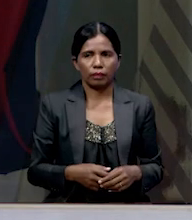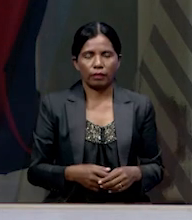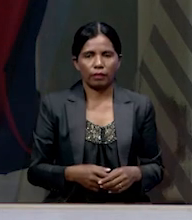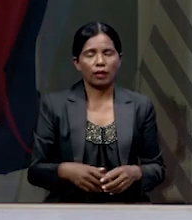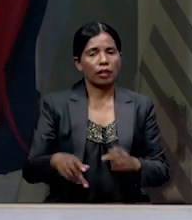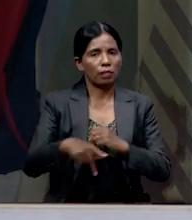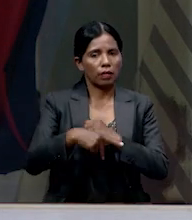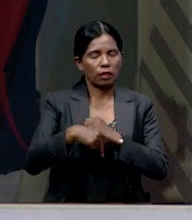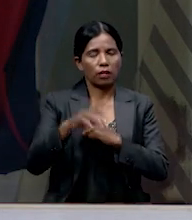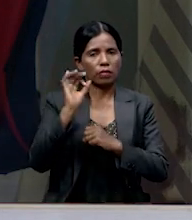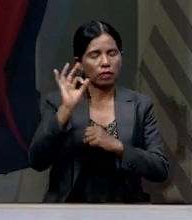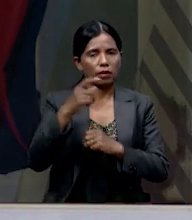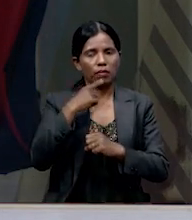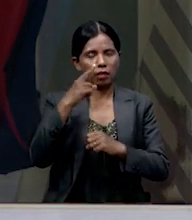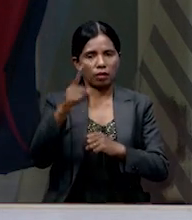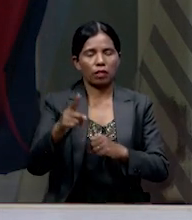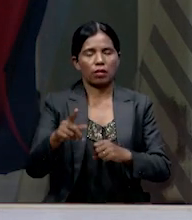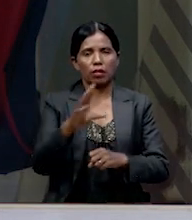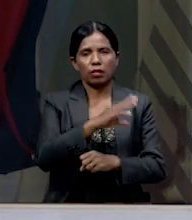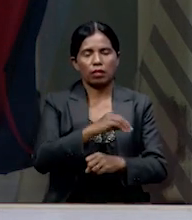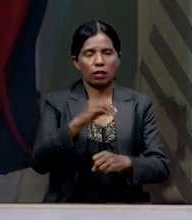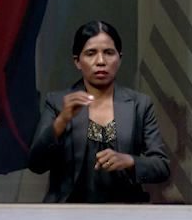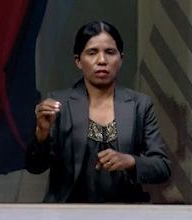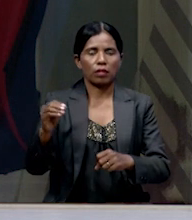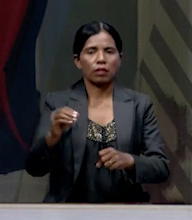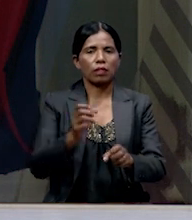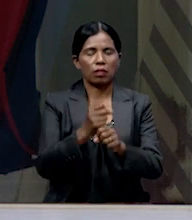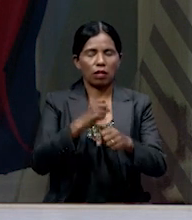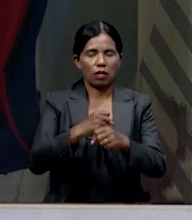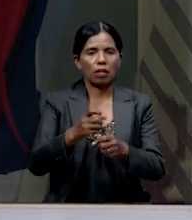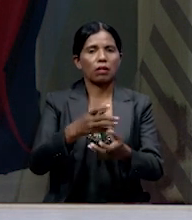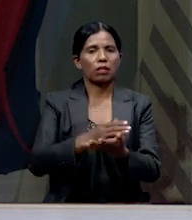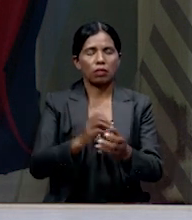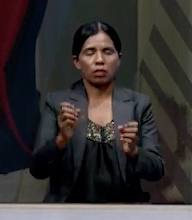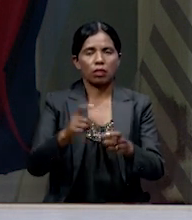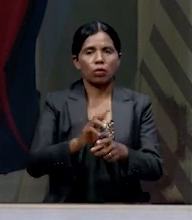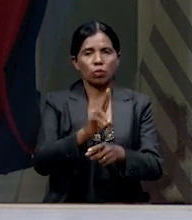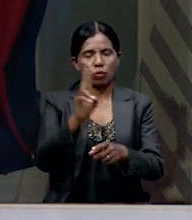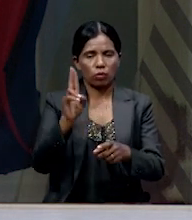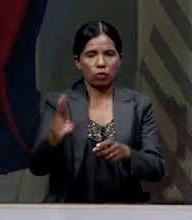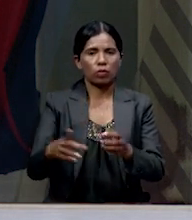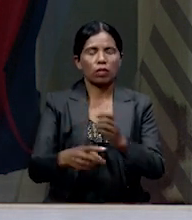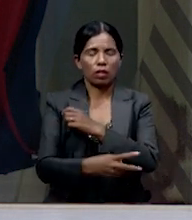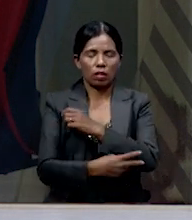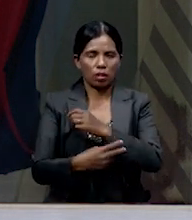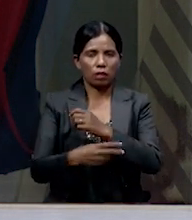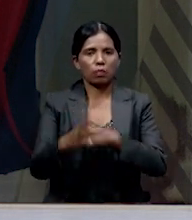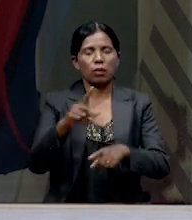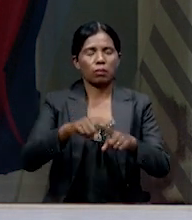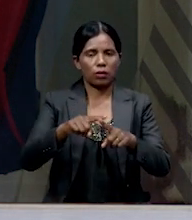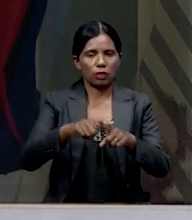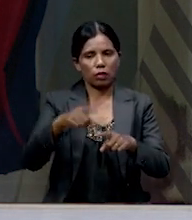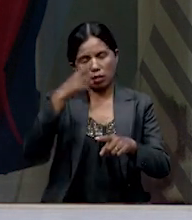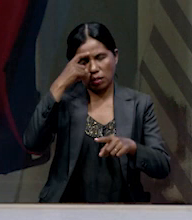Bancada Fretilin considera operador telecomunicação bala um hal corrupção ba cliente Sira, tamba fornece velocidade